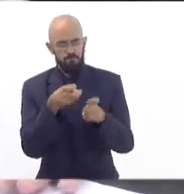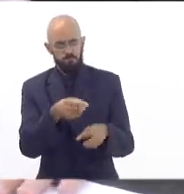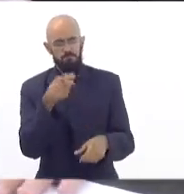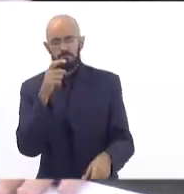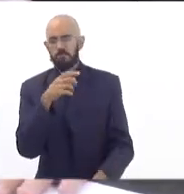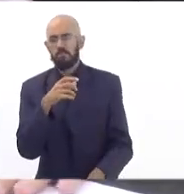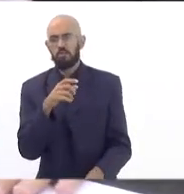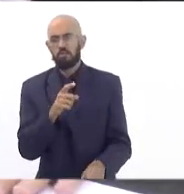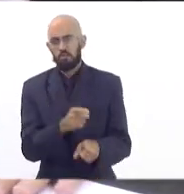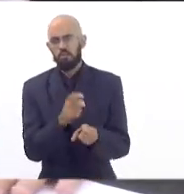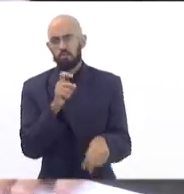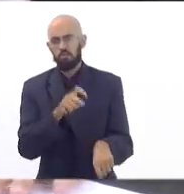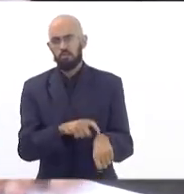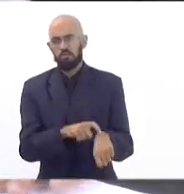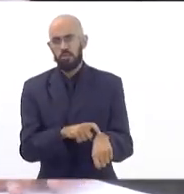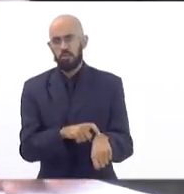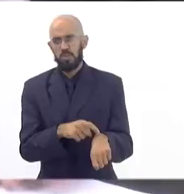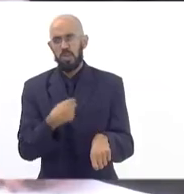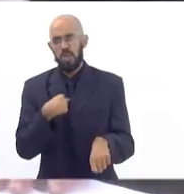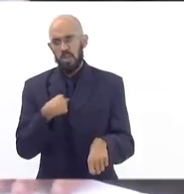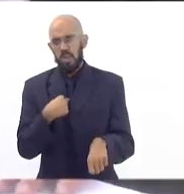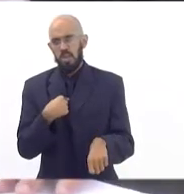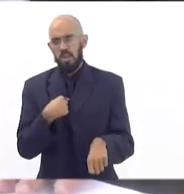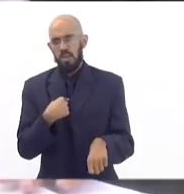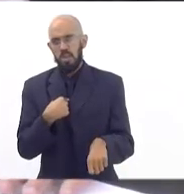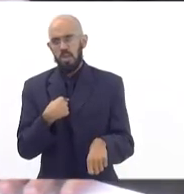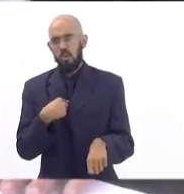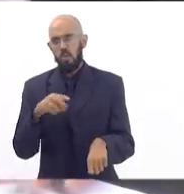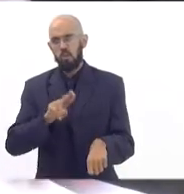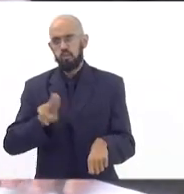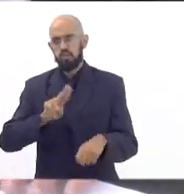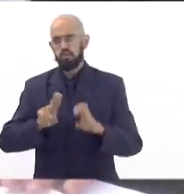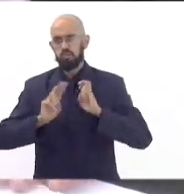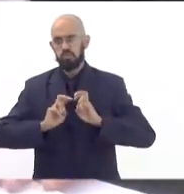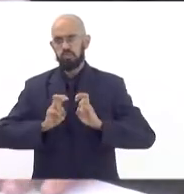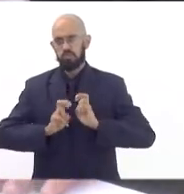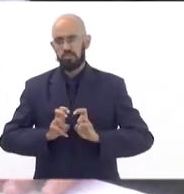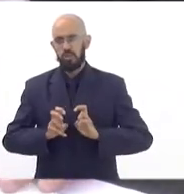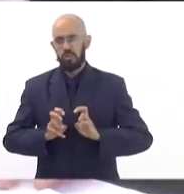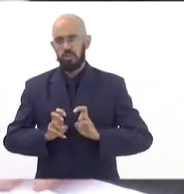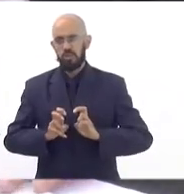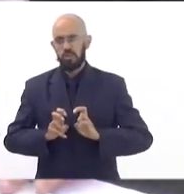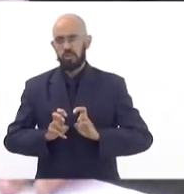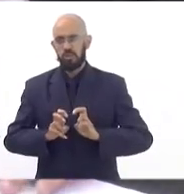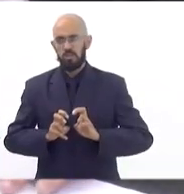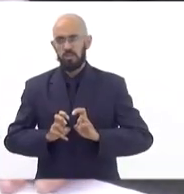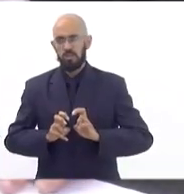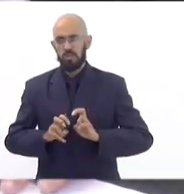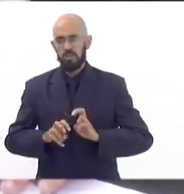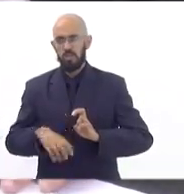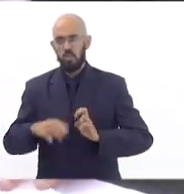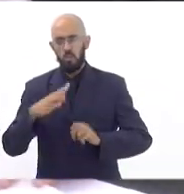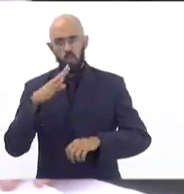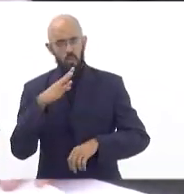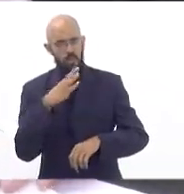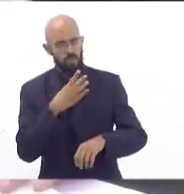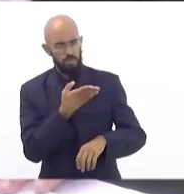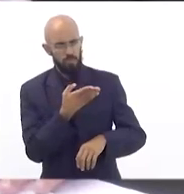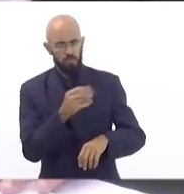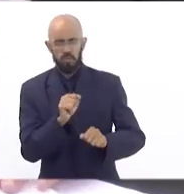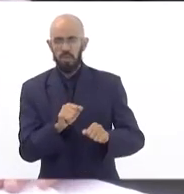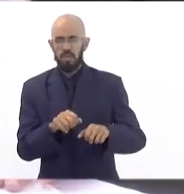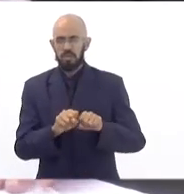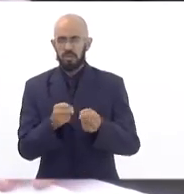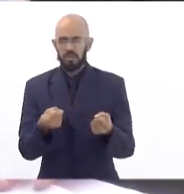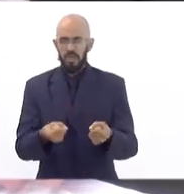e quem tá falando aqui é que os que moram na zona chamamos de trem eu conto tudo o que foi falado aqui eu convivo as aberturas